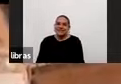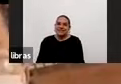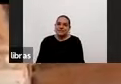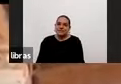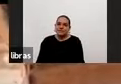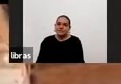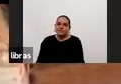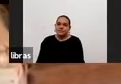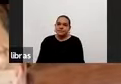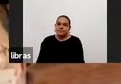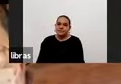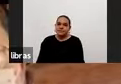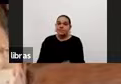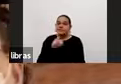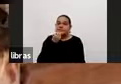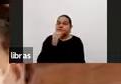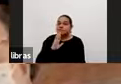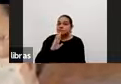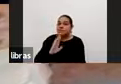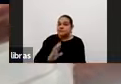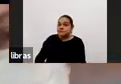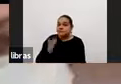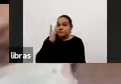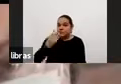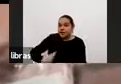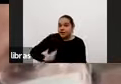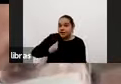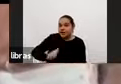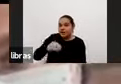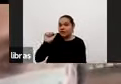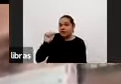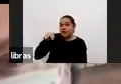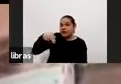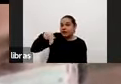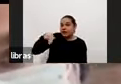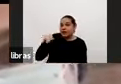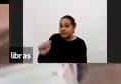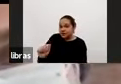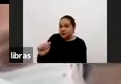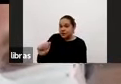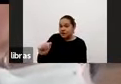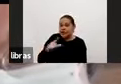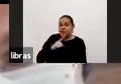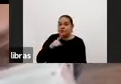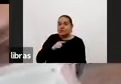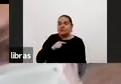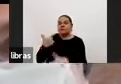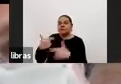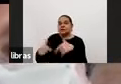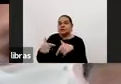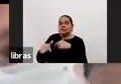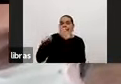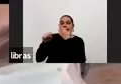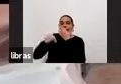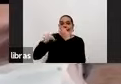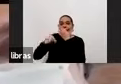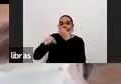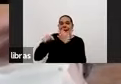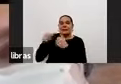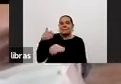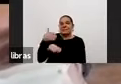Oi, Gilce, boa tarde. Então, estou aqui com a Dona Ana. A Dona Ana, ela faz parte aqui da Paróquia Sagrados Corações, né? Trabalhando aí, ajudando na